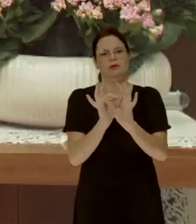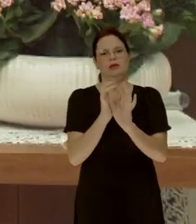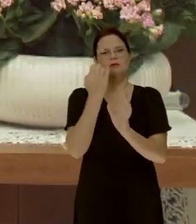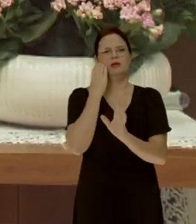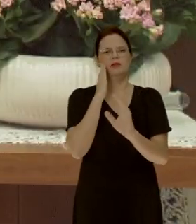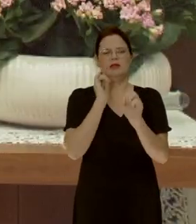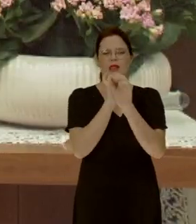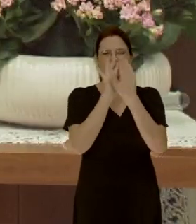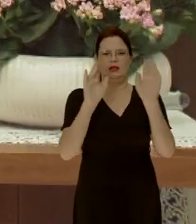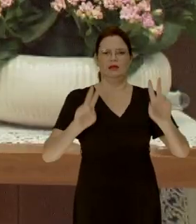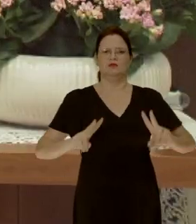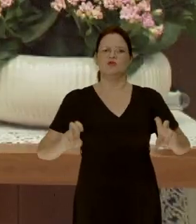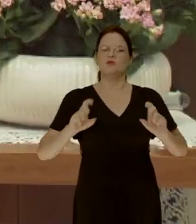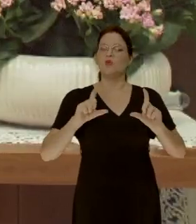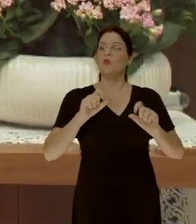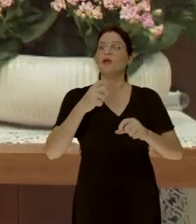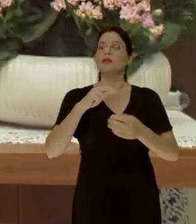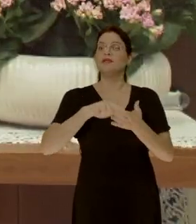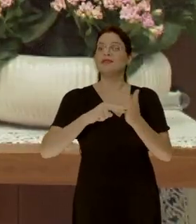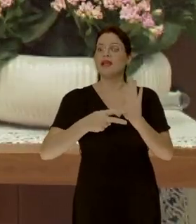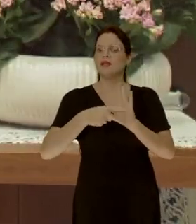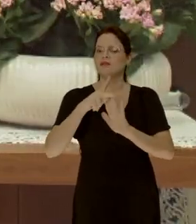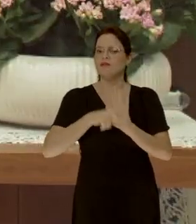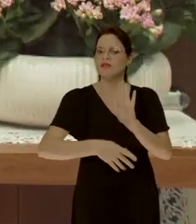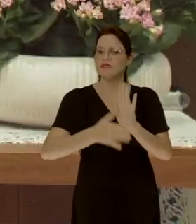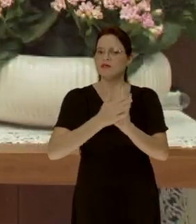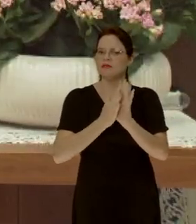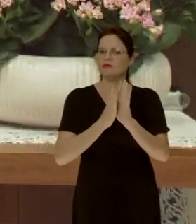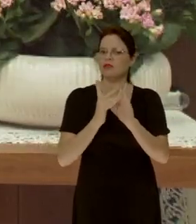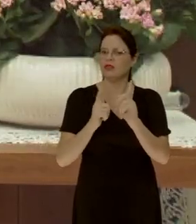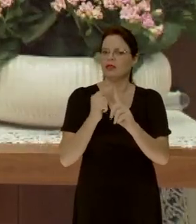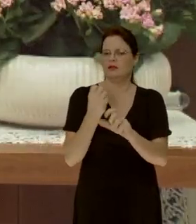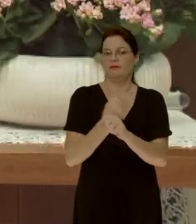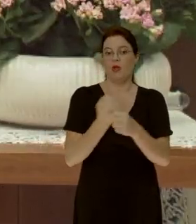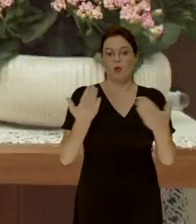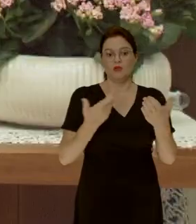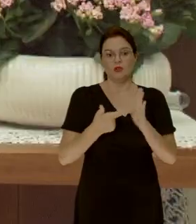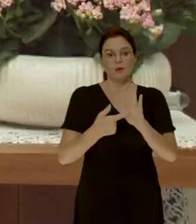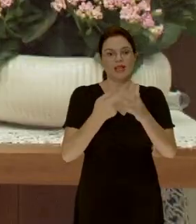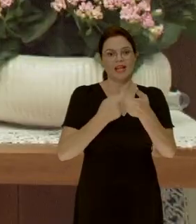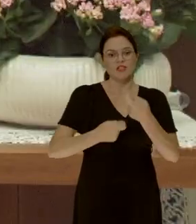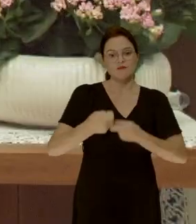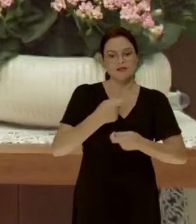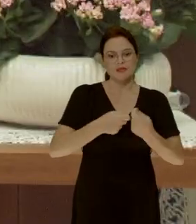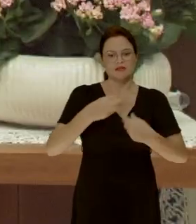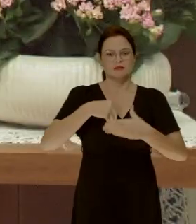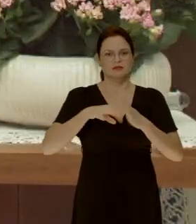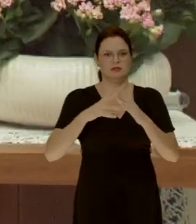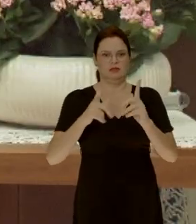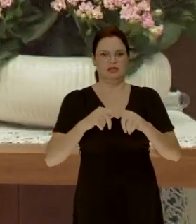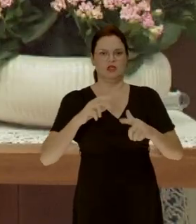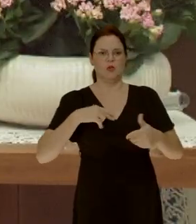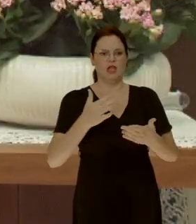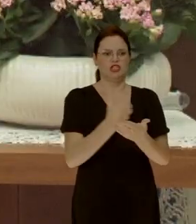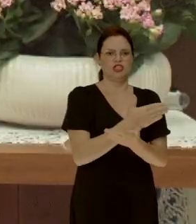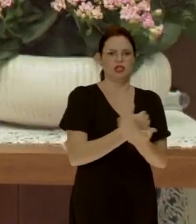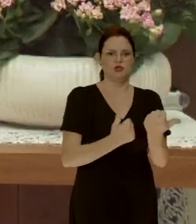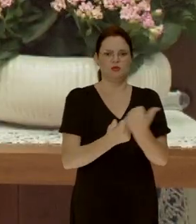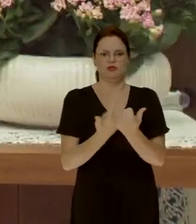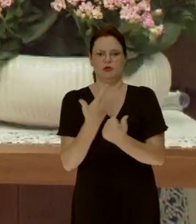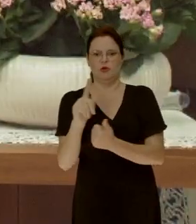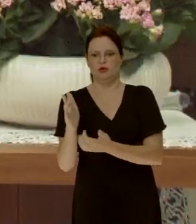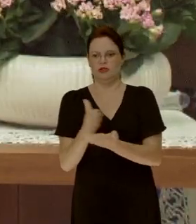obra. Hoje eu estou passando um pouquinho aqui do que é a administração de obra, que não é assim, tira fulano, bota cigano, não é